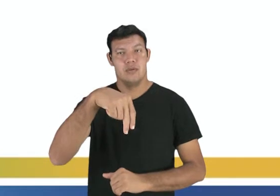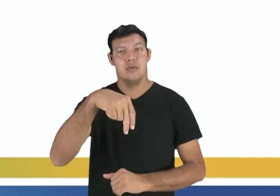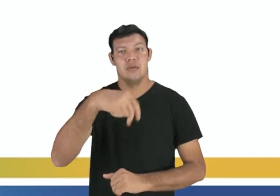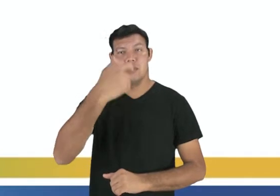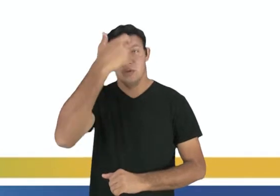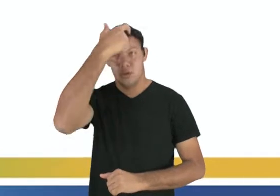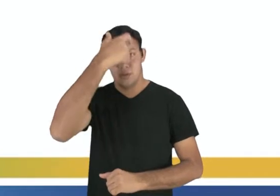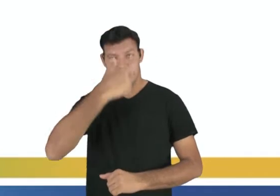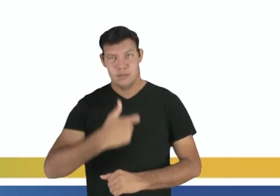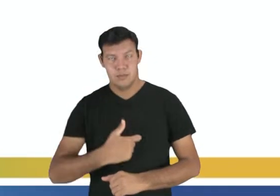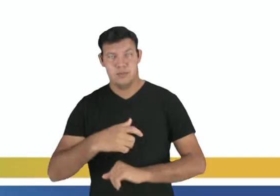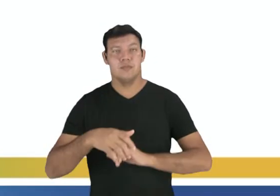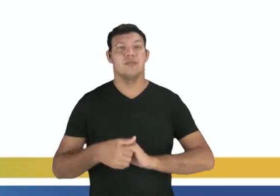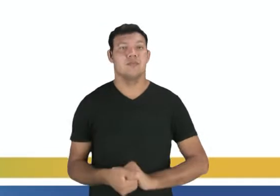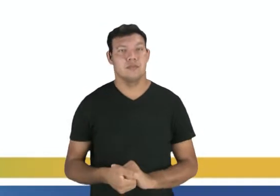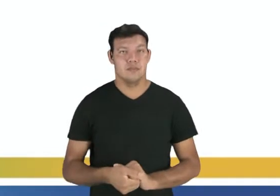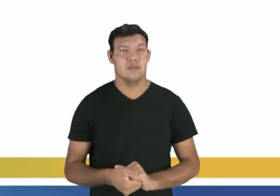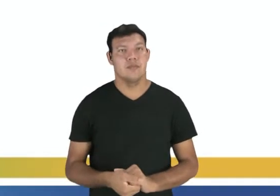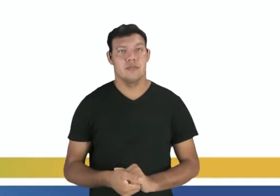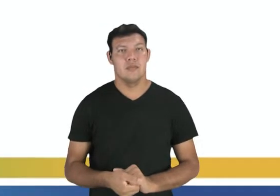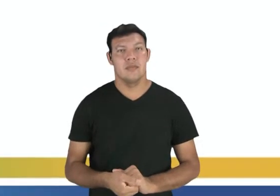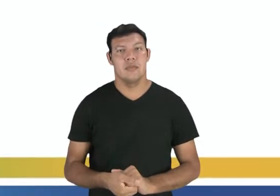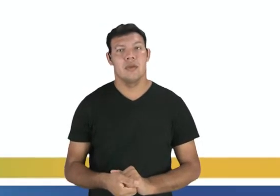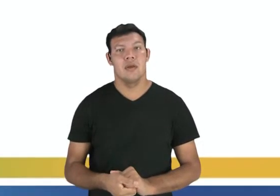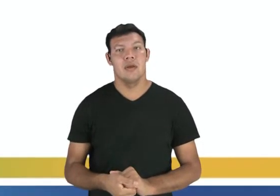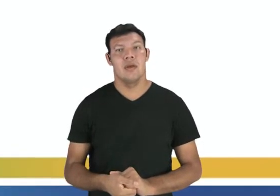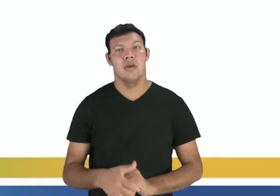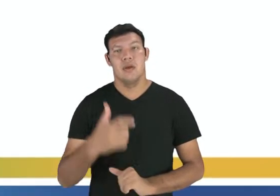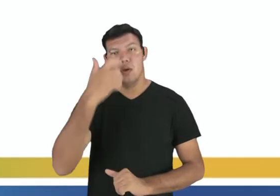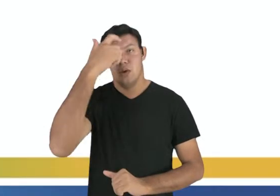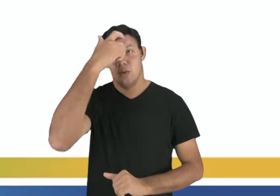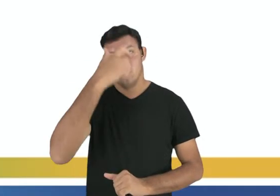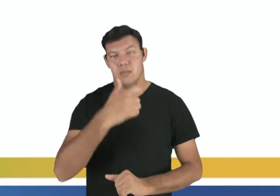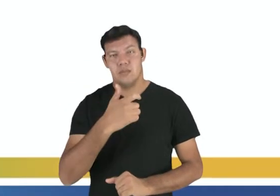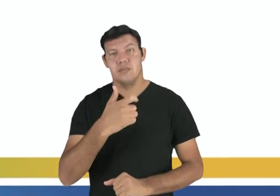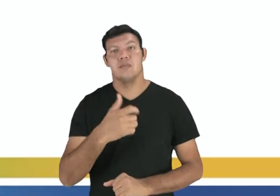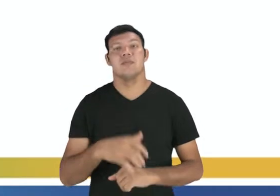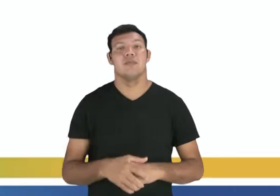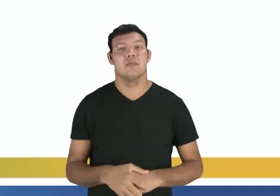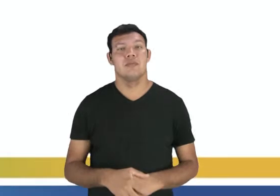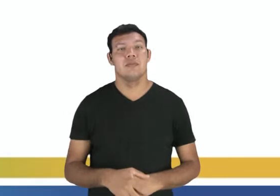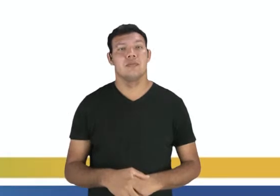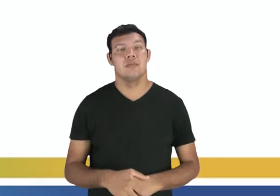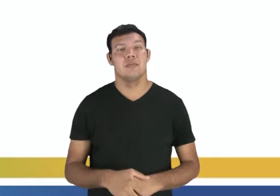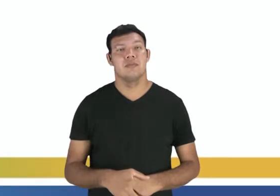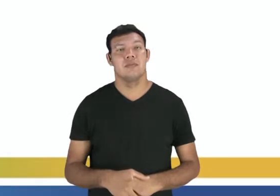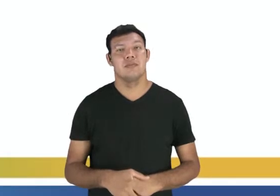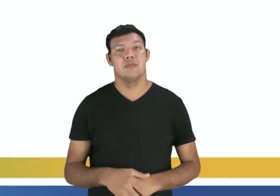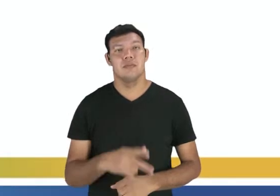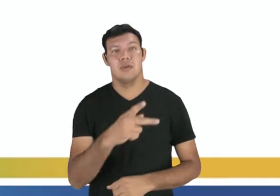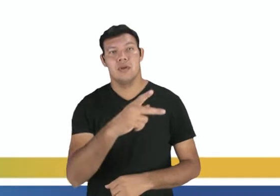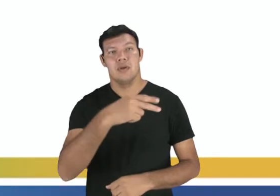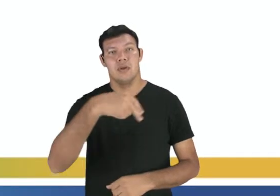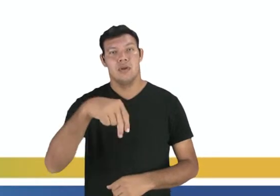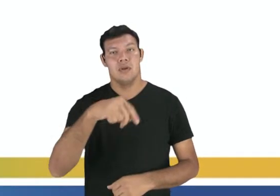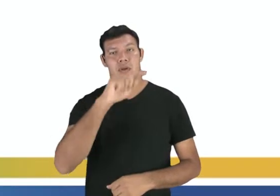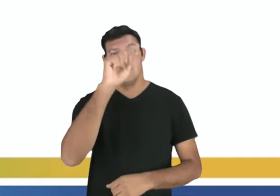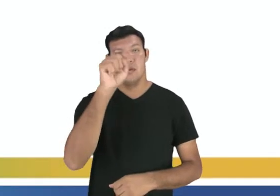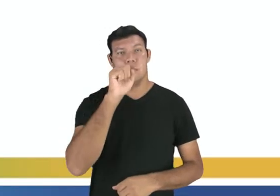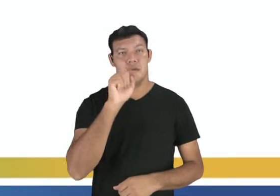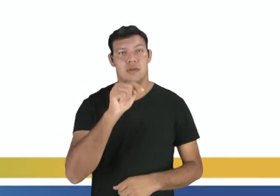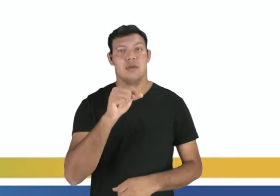e oblíquos. Temos os pronomes de tratamento, pronomes demonstrativos, pronomes interrogativos,